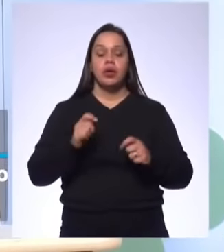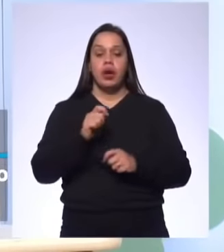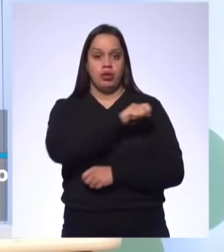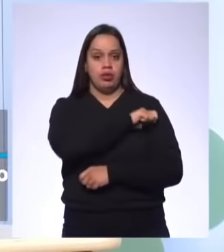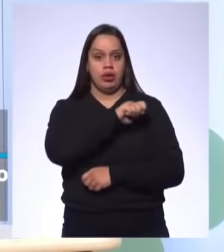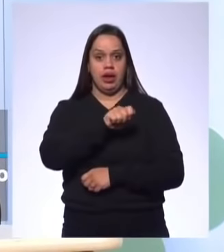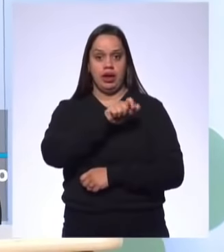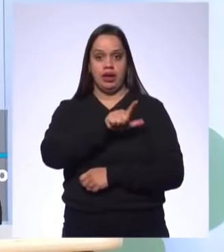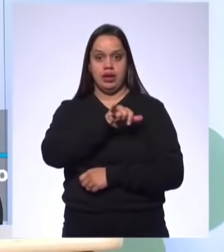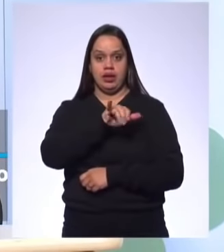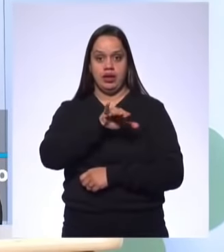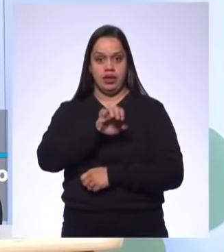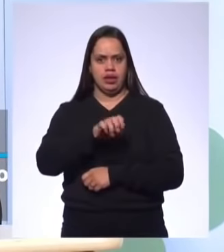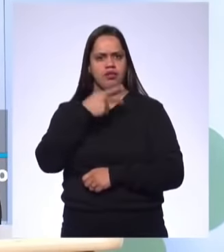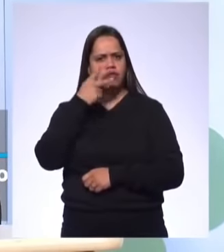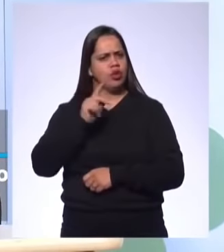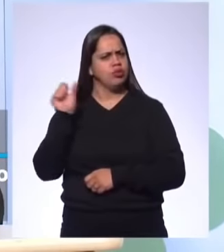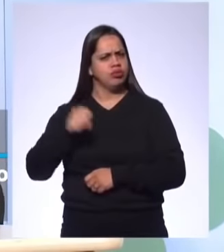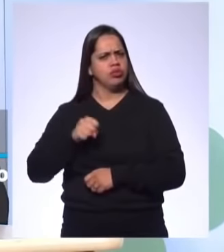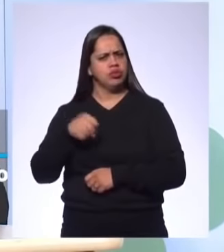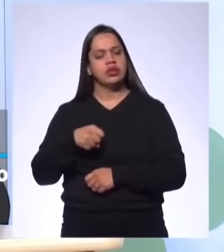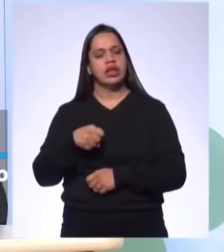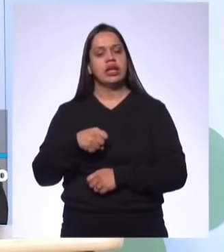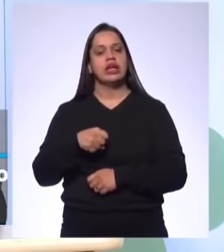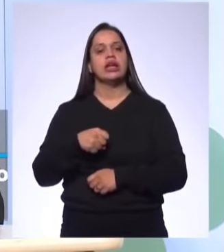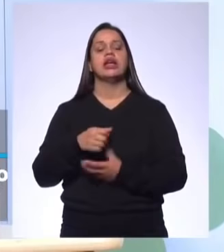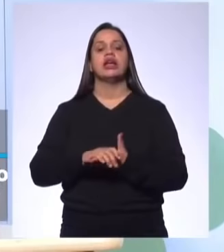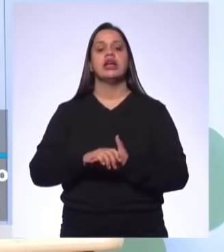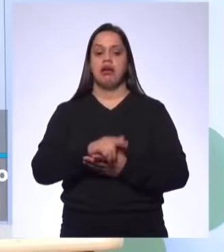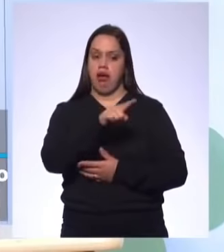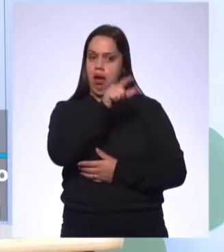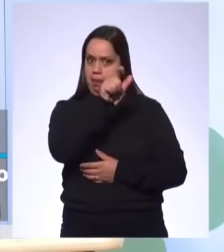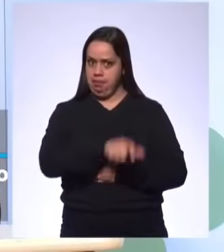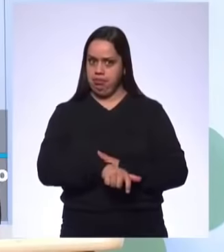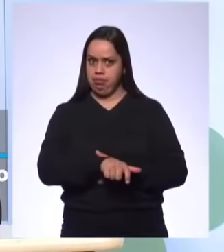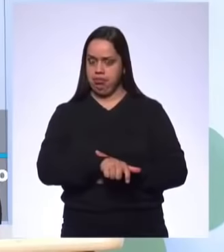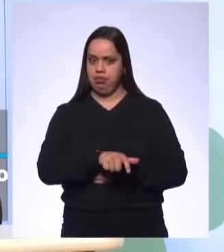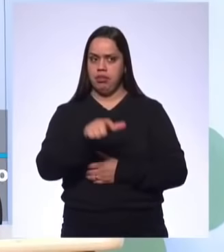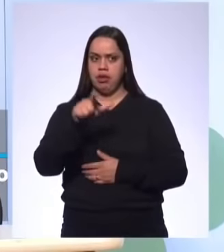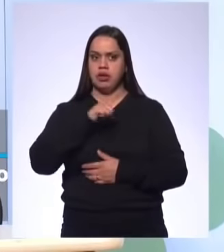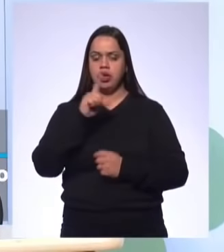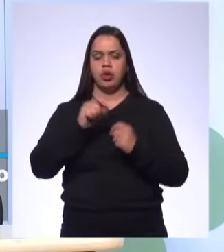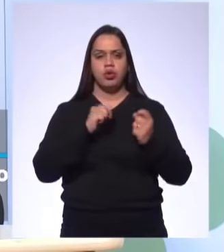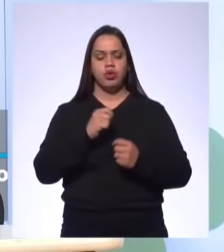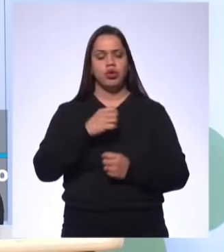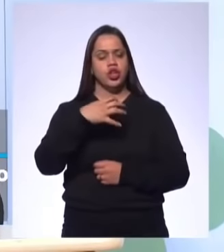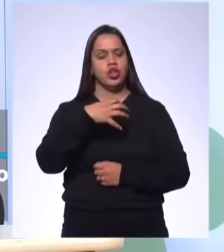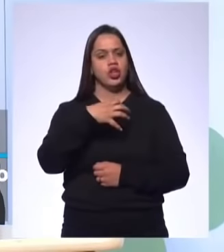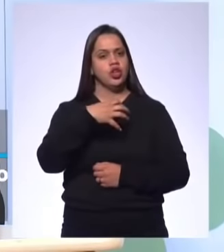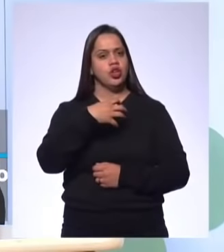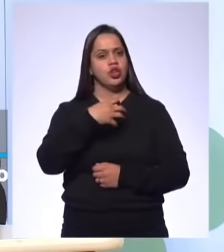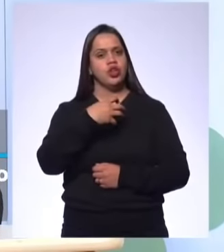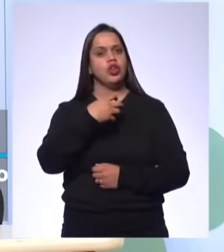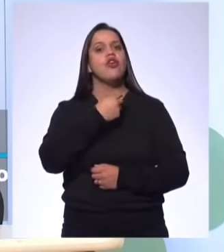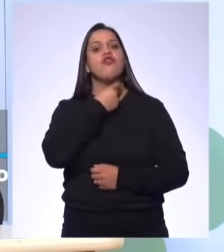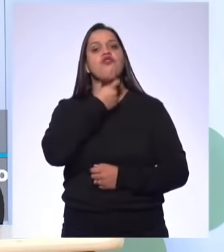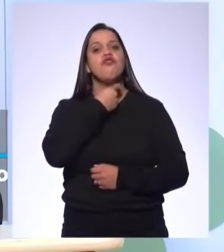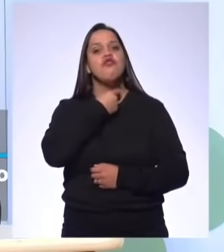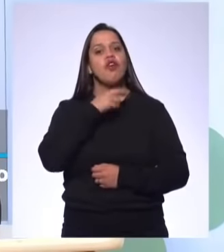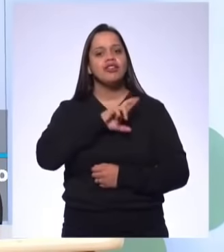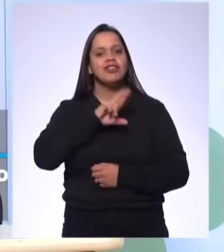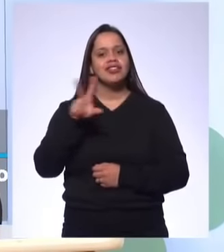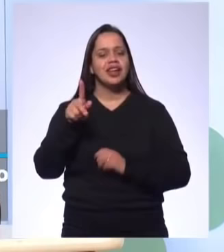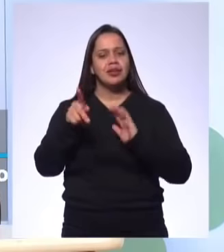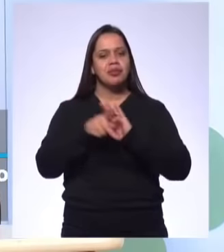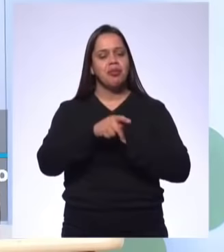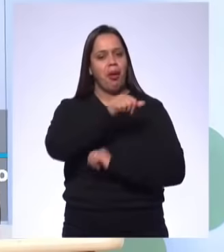Alice vai dizer o seguinte, sim, ela, né, a pessoa tinha um sotaque mineiro, foi bem estranho, né, diz